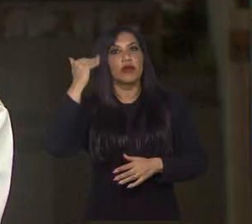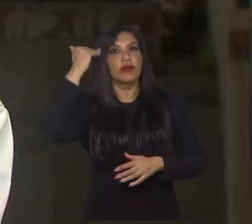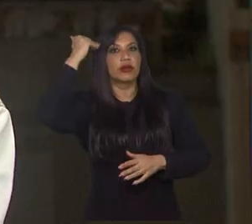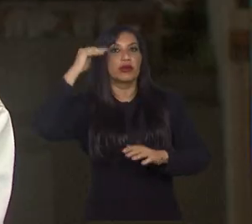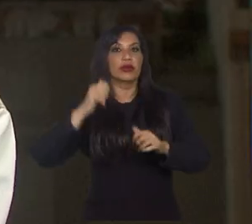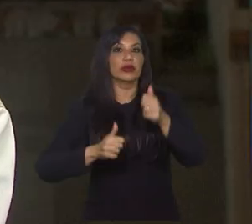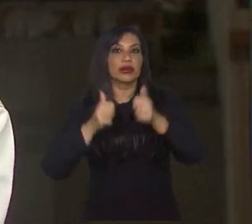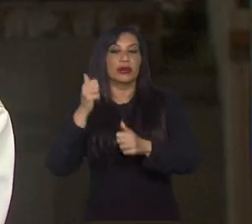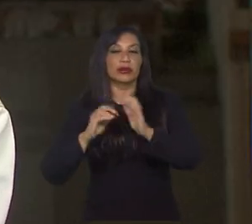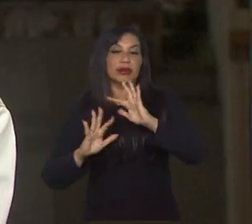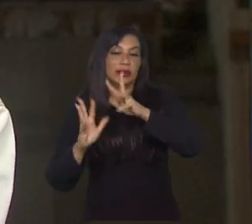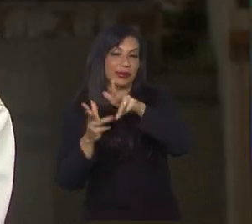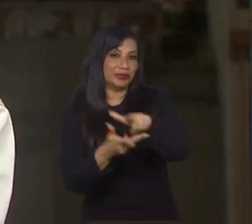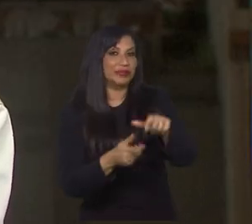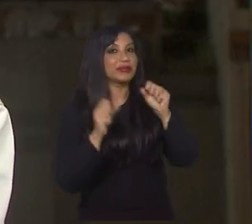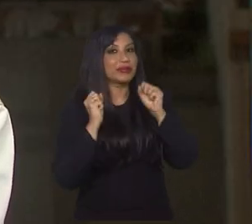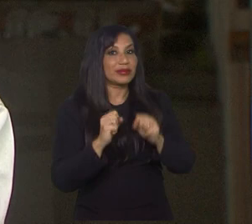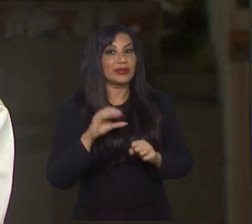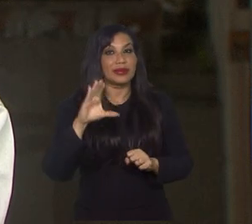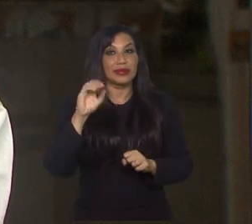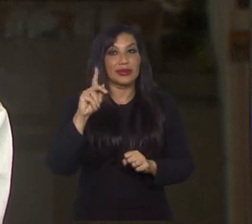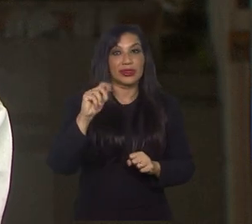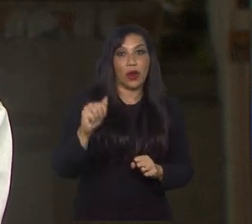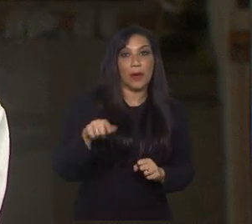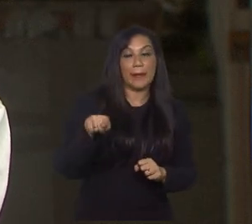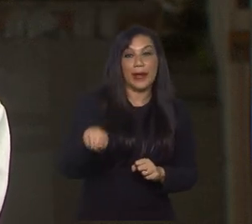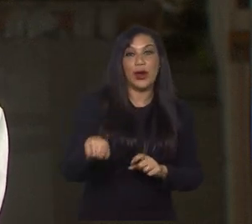internacional e tem tudo para fazer aquela Copa